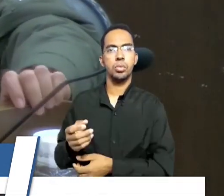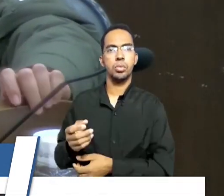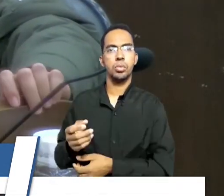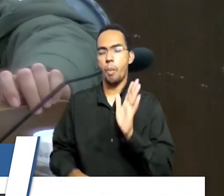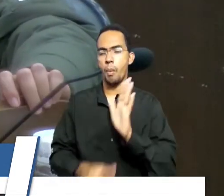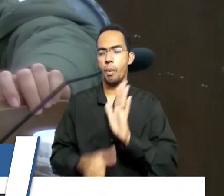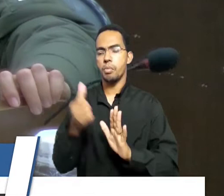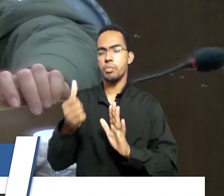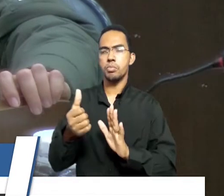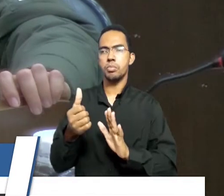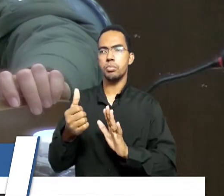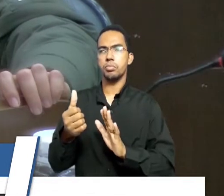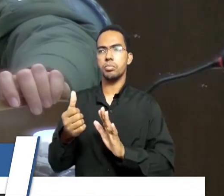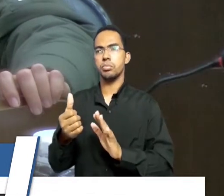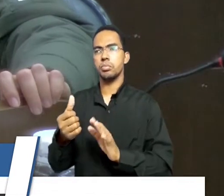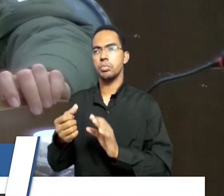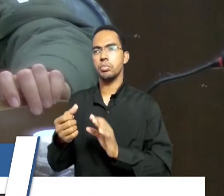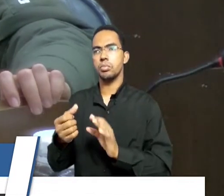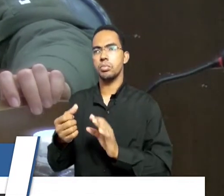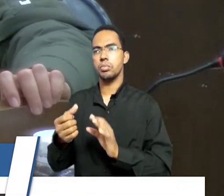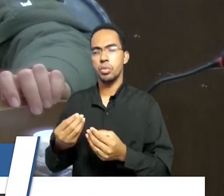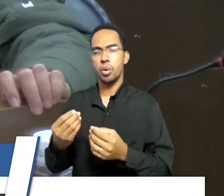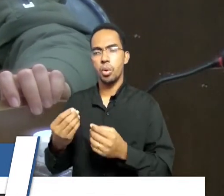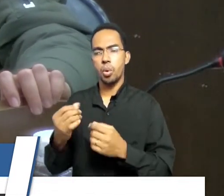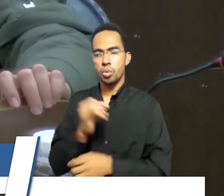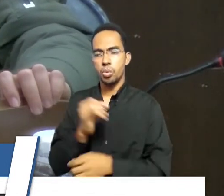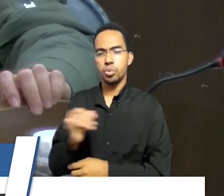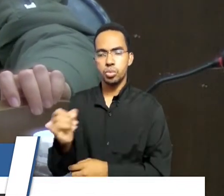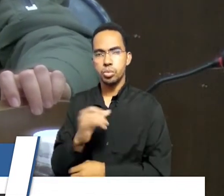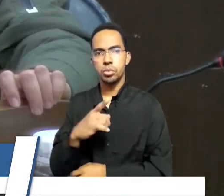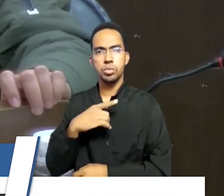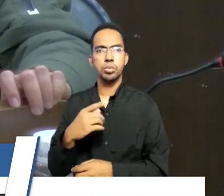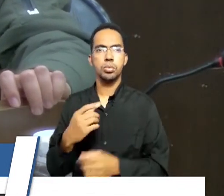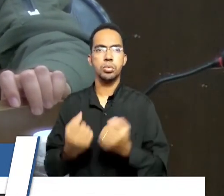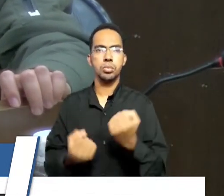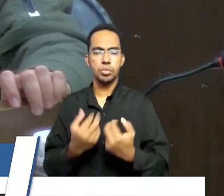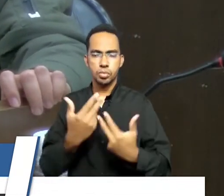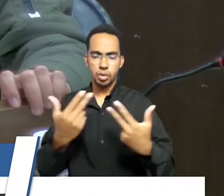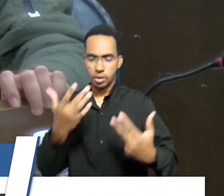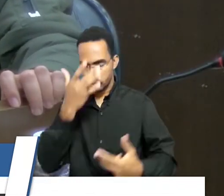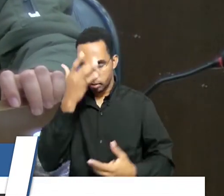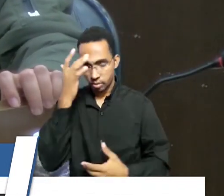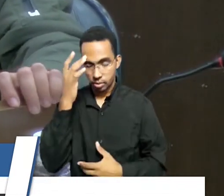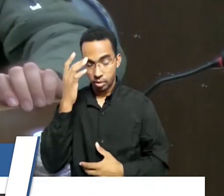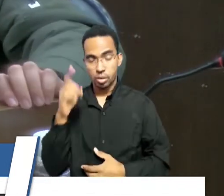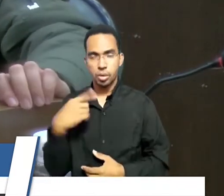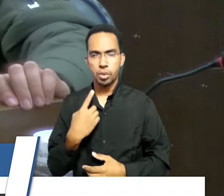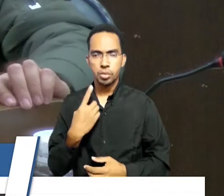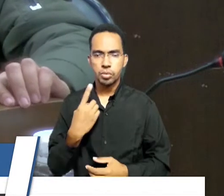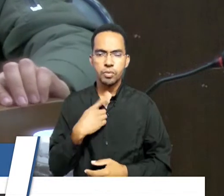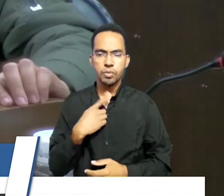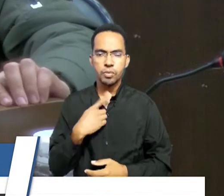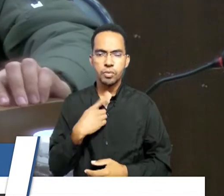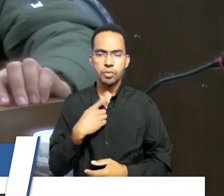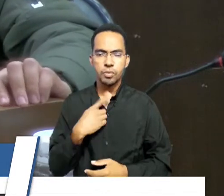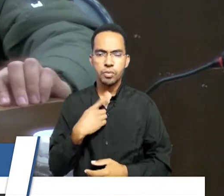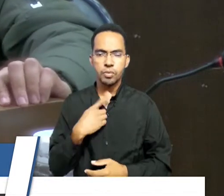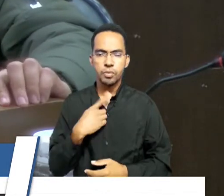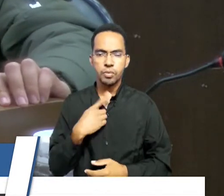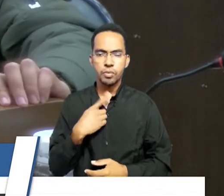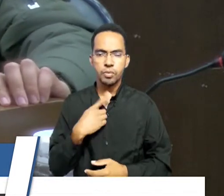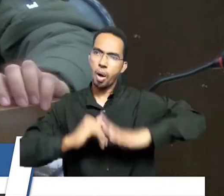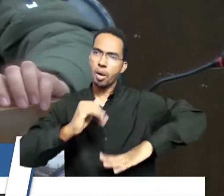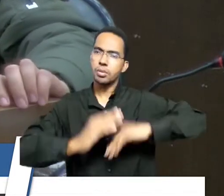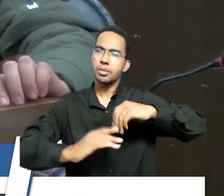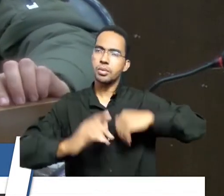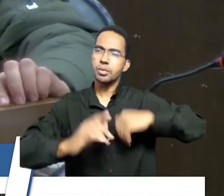veio como instrutor, teve o Carrijo, a base, e a gente vê o carinho que esses profissionais têm. Eu